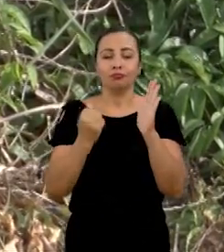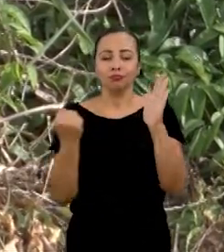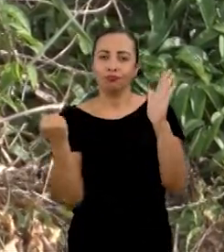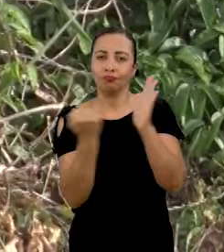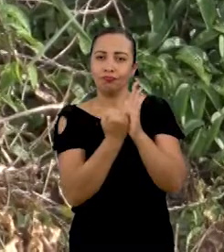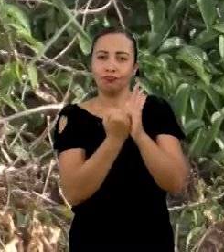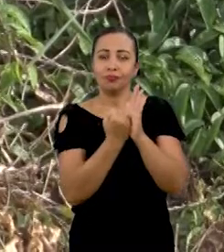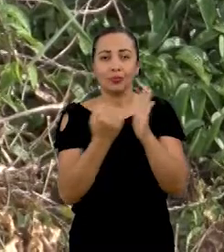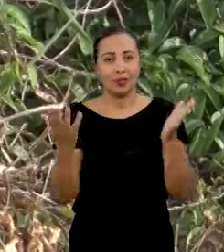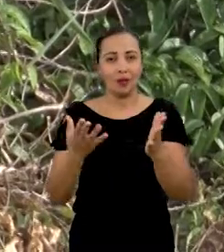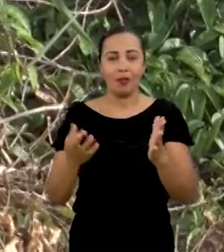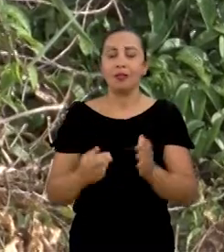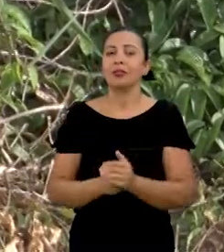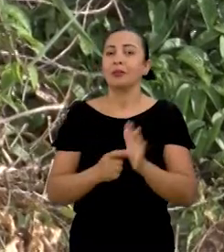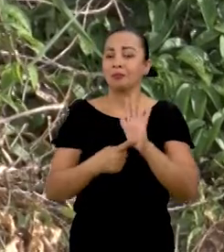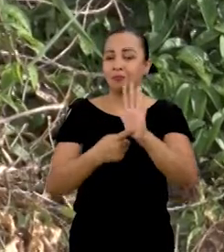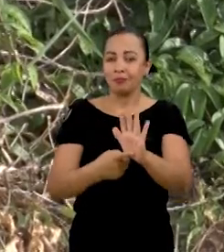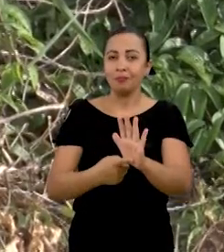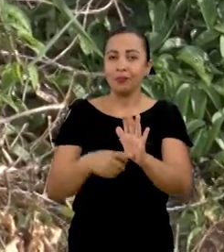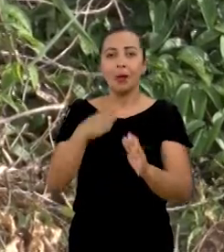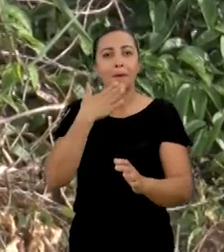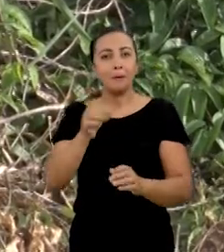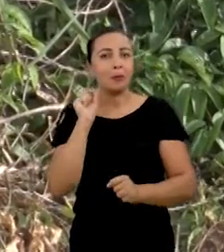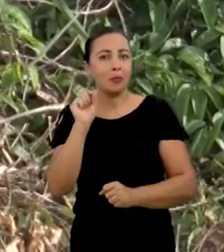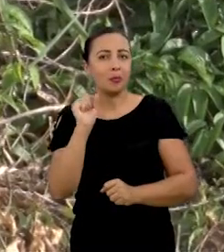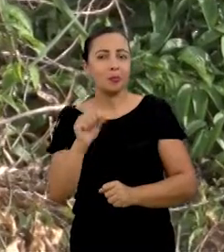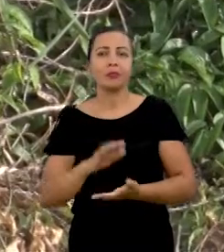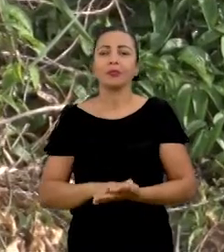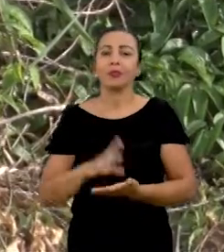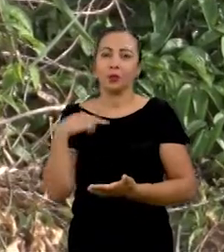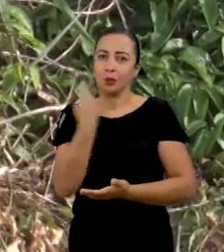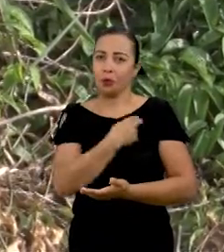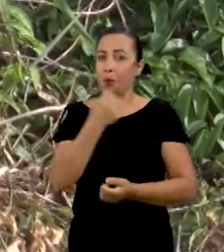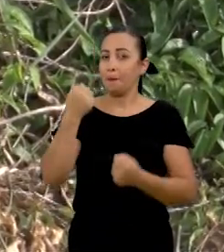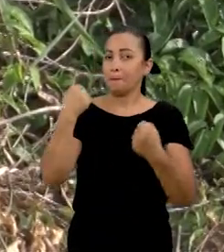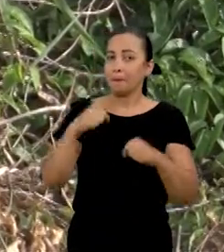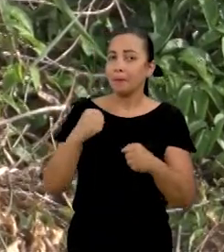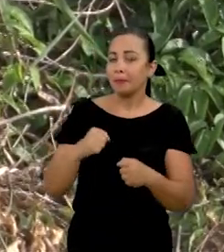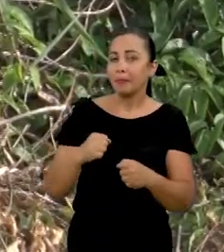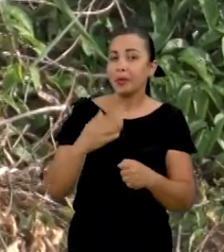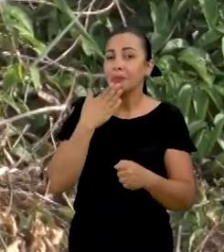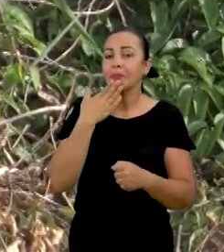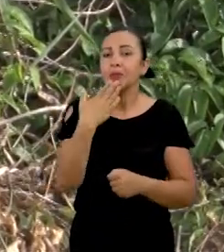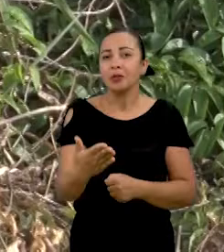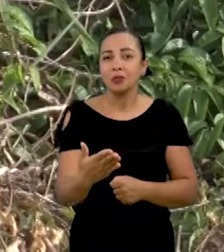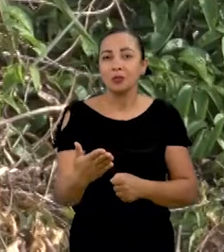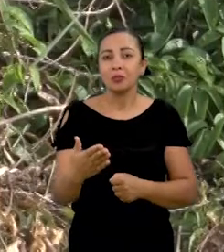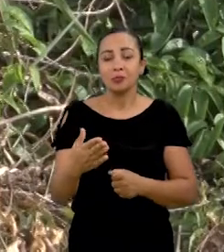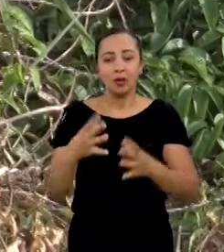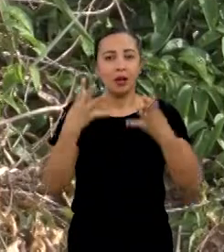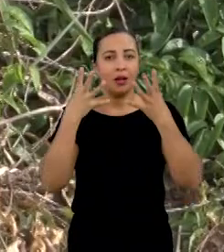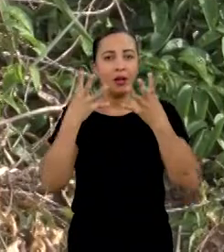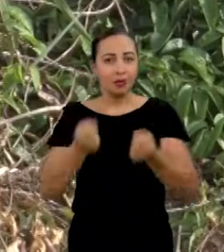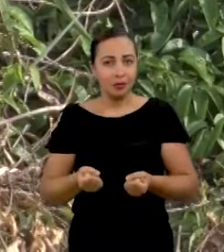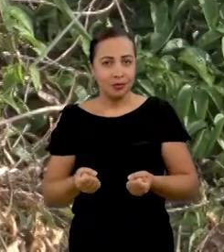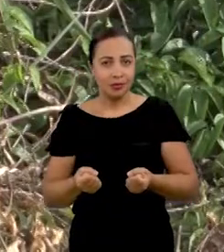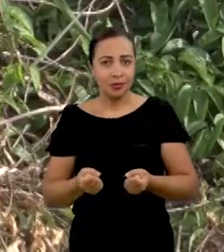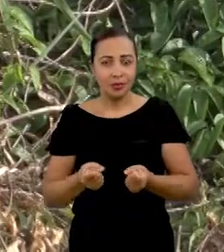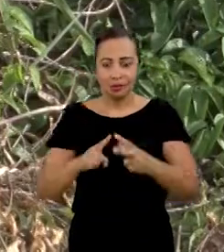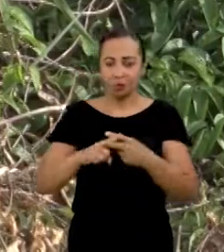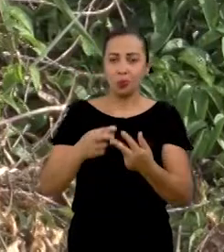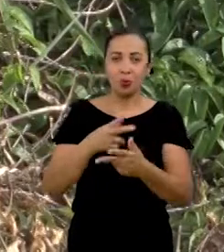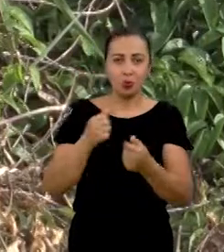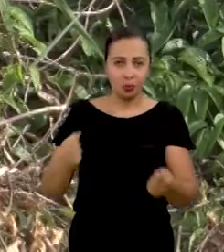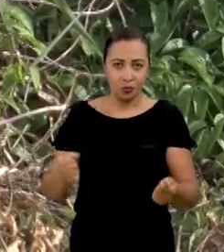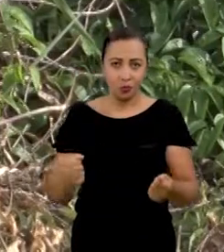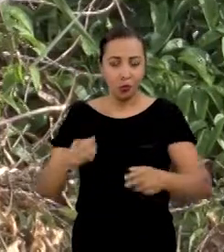pede o quê? A gente pede, né, a concessão da produção, da forma de produção do extrato